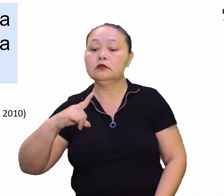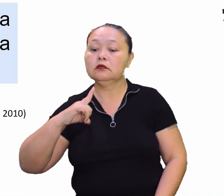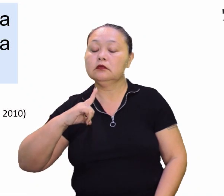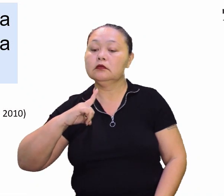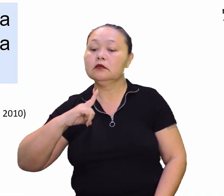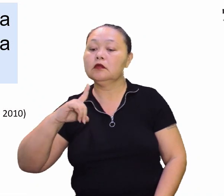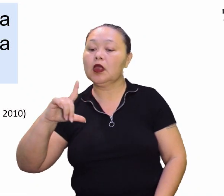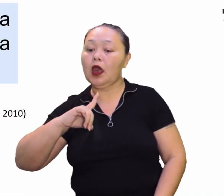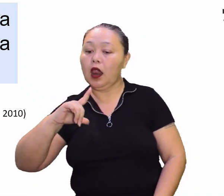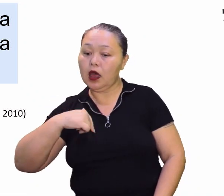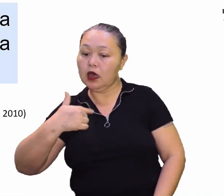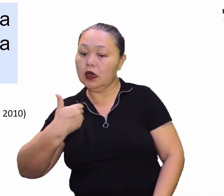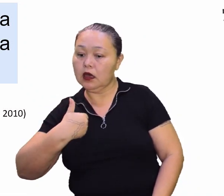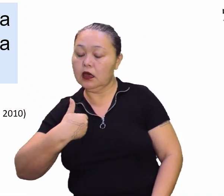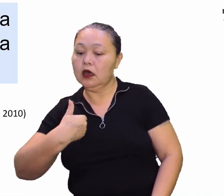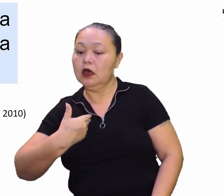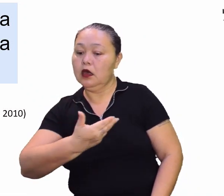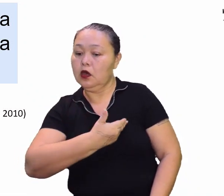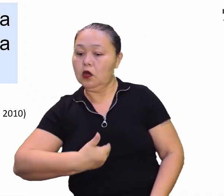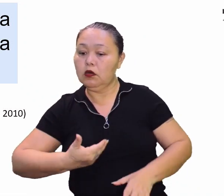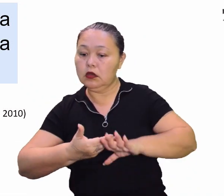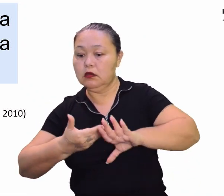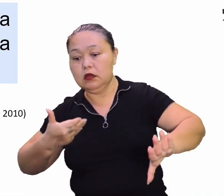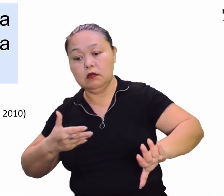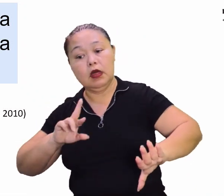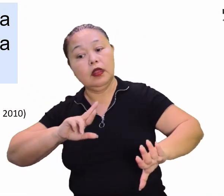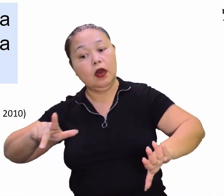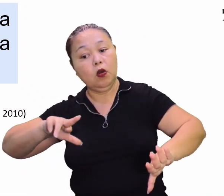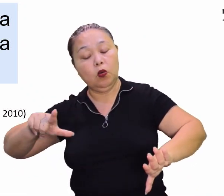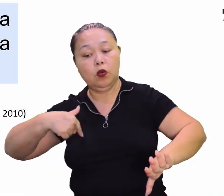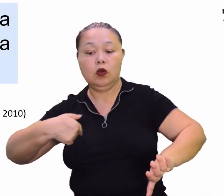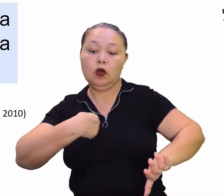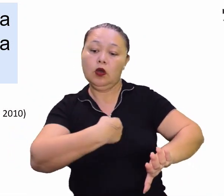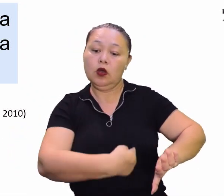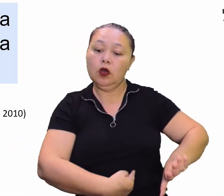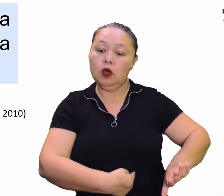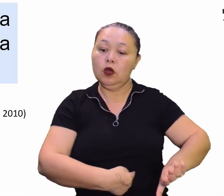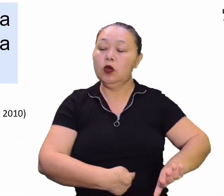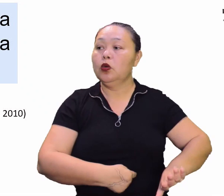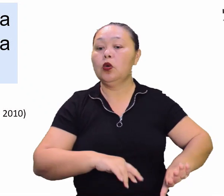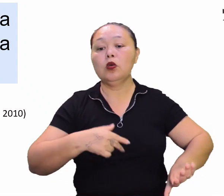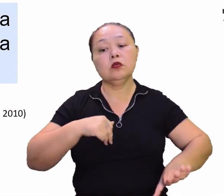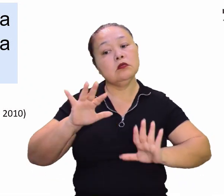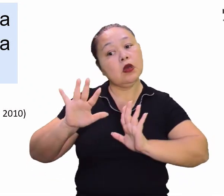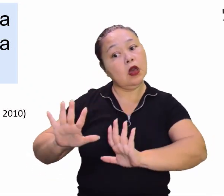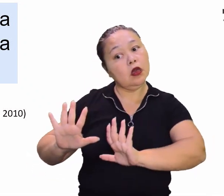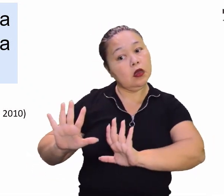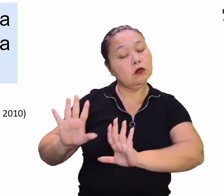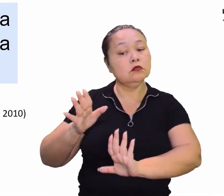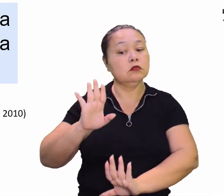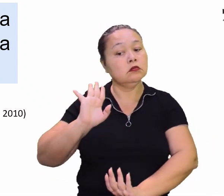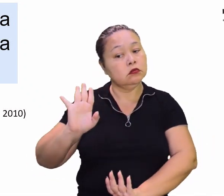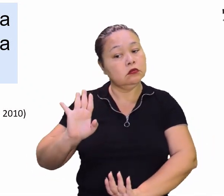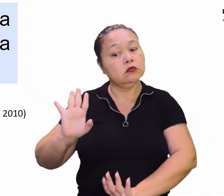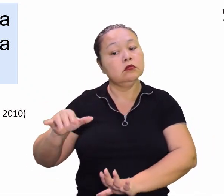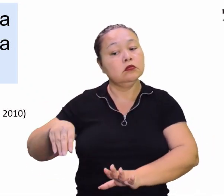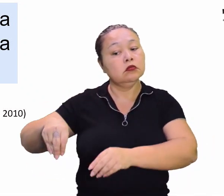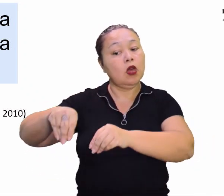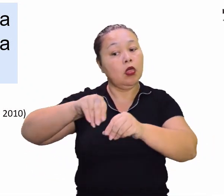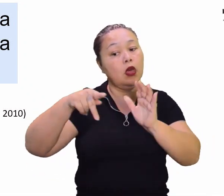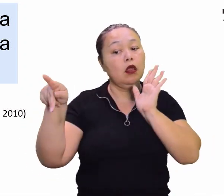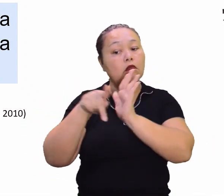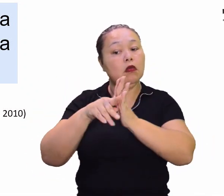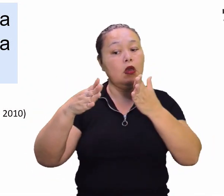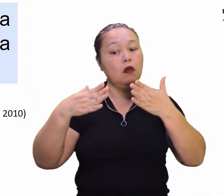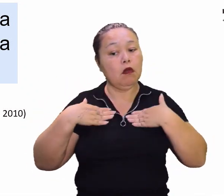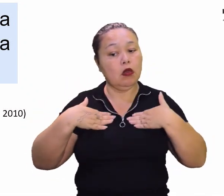de Estado, mas não é. A China só considera ali, ó, fica quietinho no teu canto aí. Com certeza. Mas o teu território é meu,